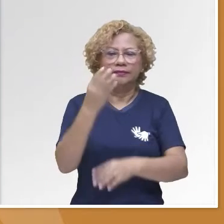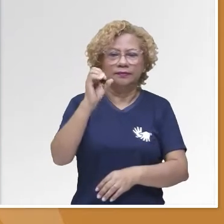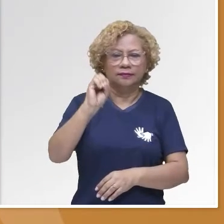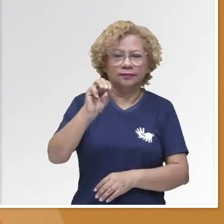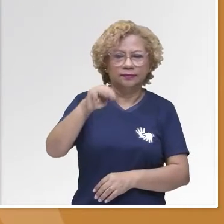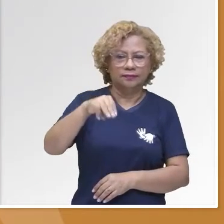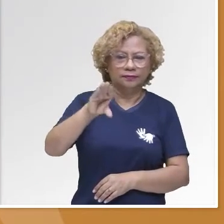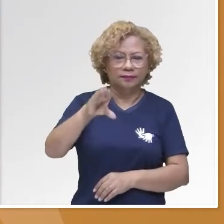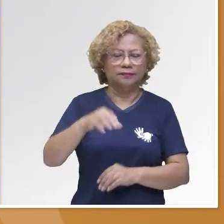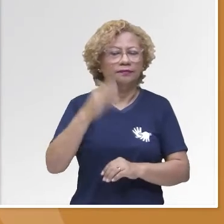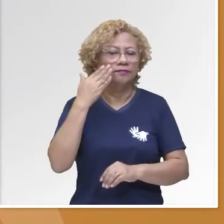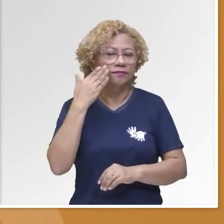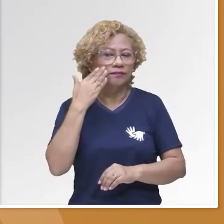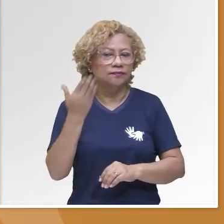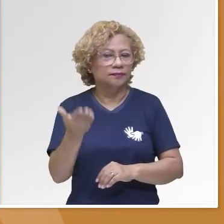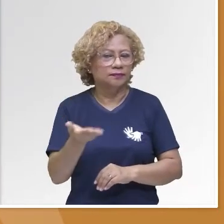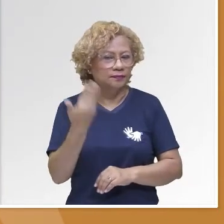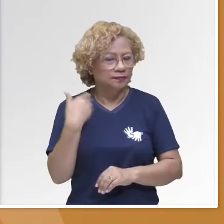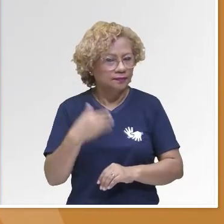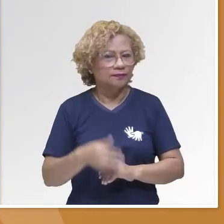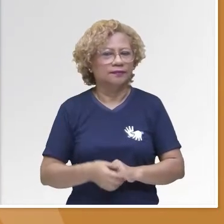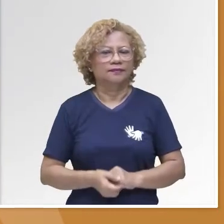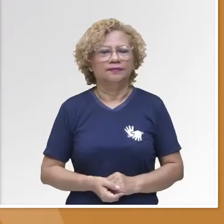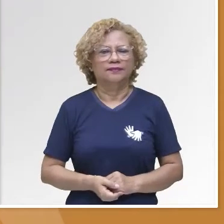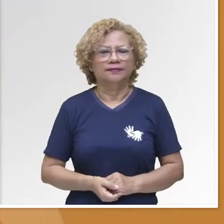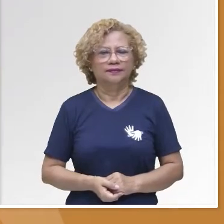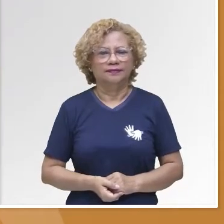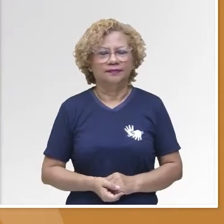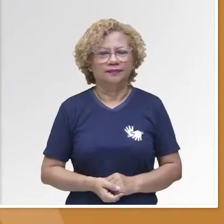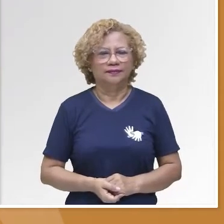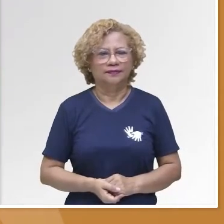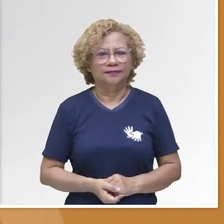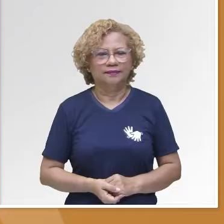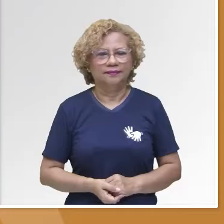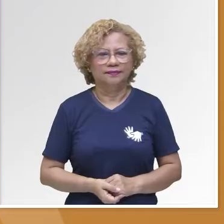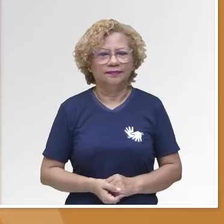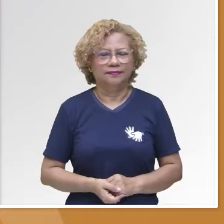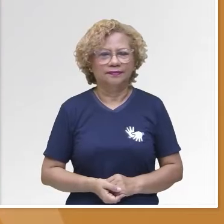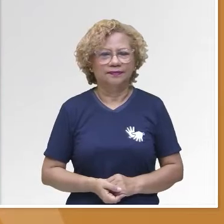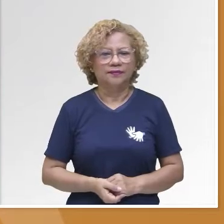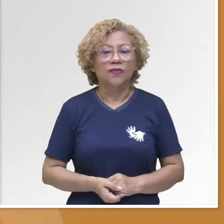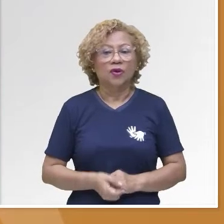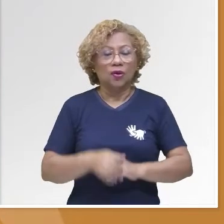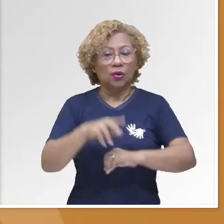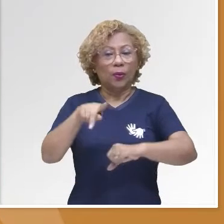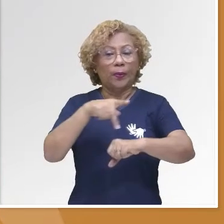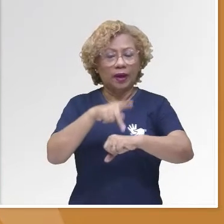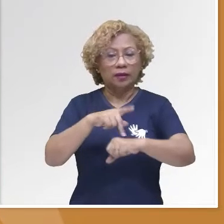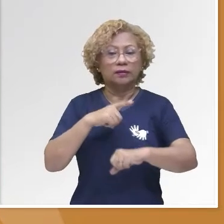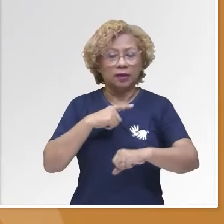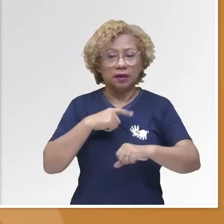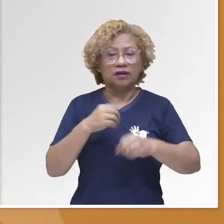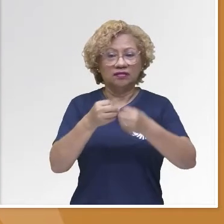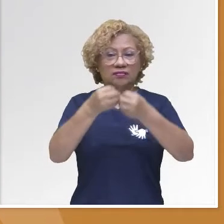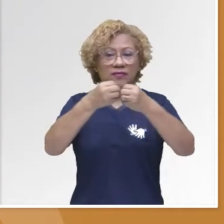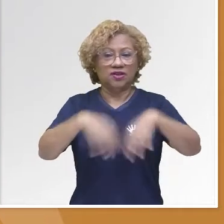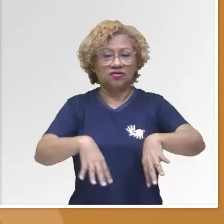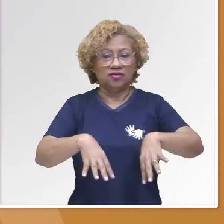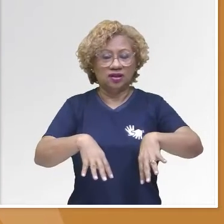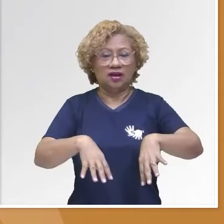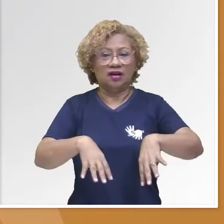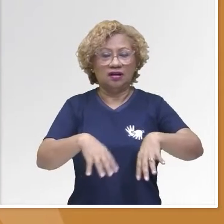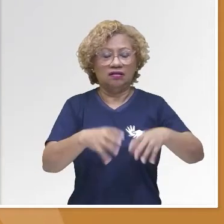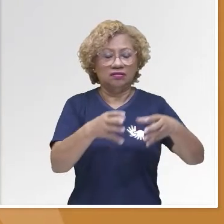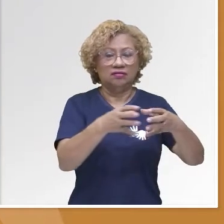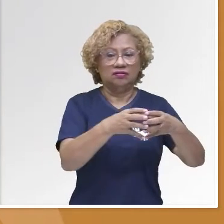Mundial do Comércio. Presta atenção aí ao Curumim, que já volto com vocês. Quando um país se sente prejudicado no comércio internacional,